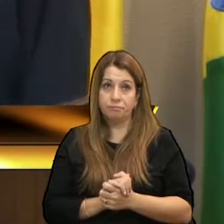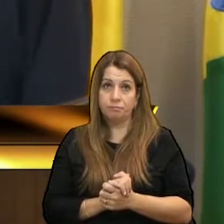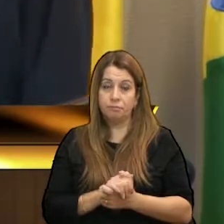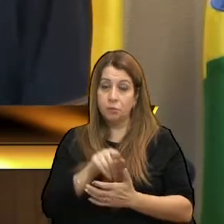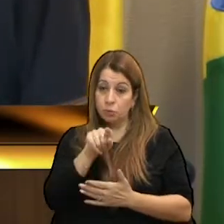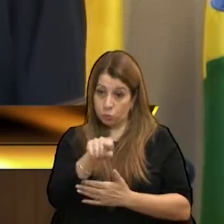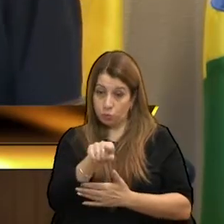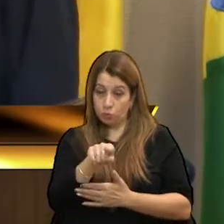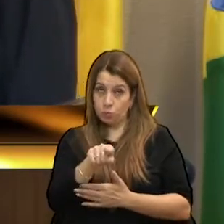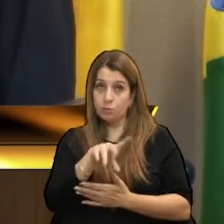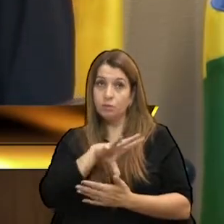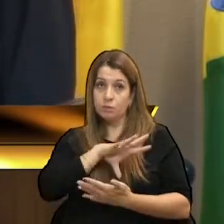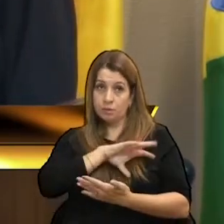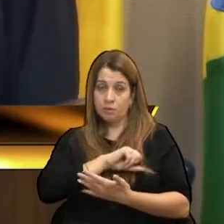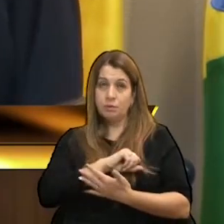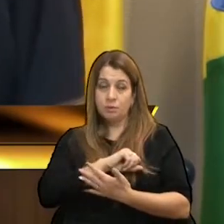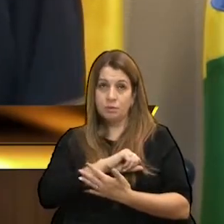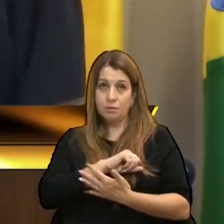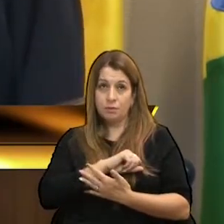Tu me amas?